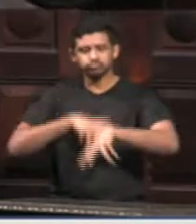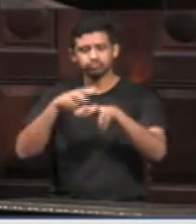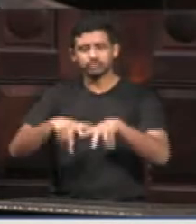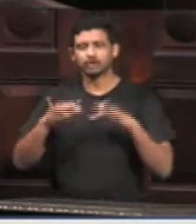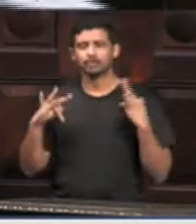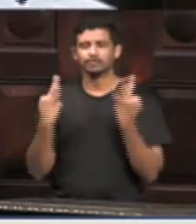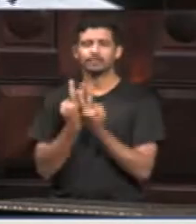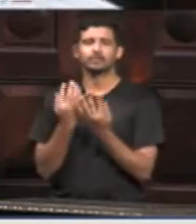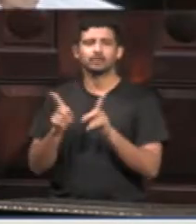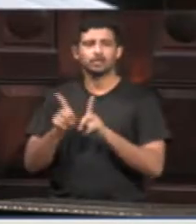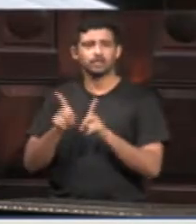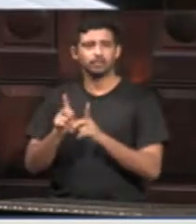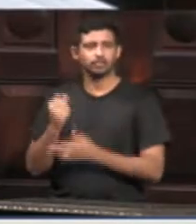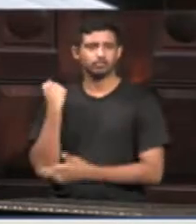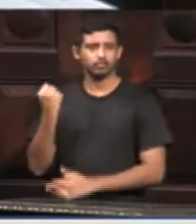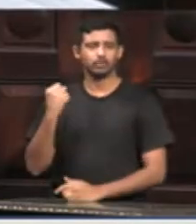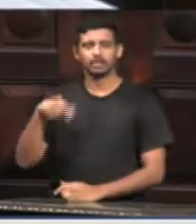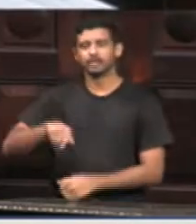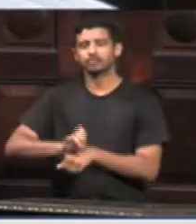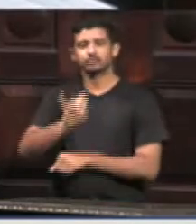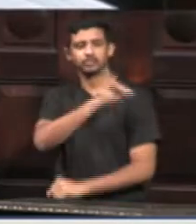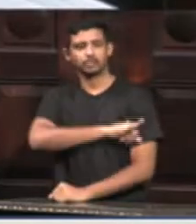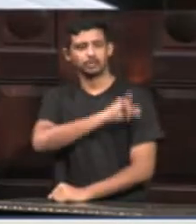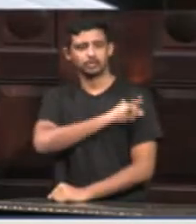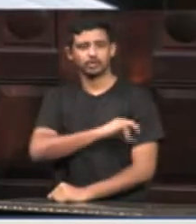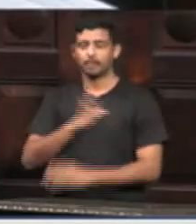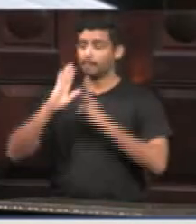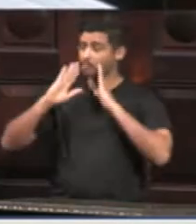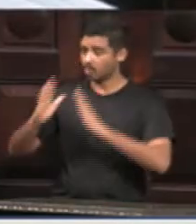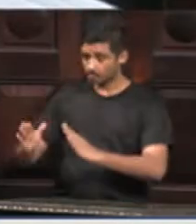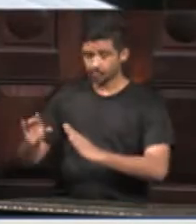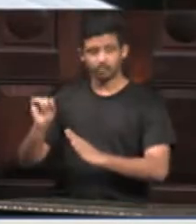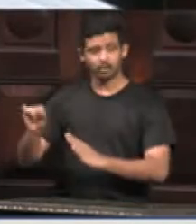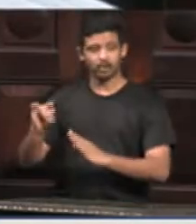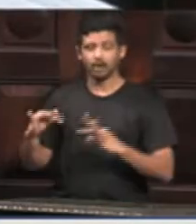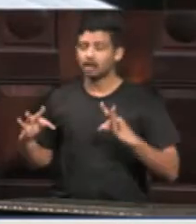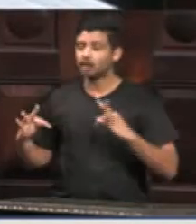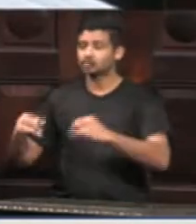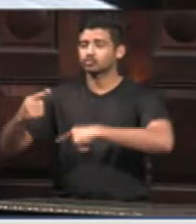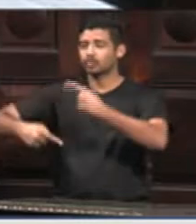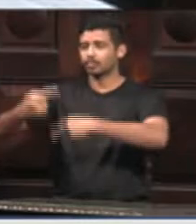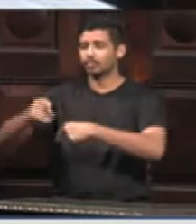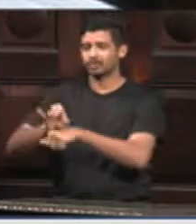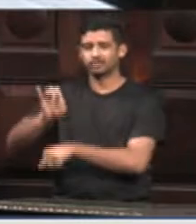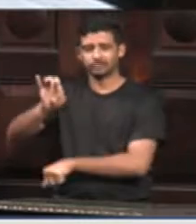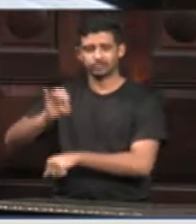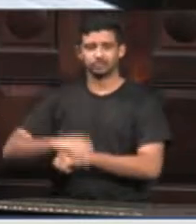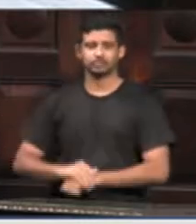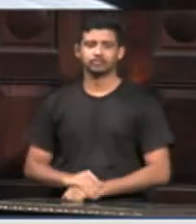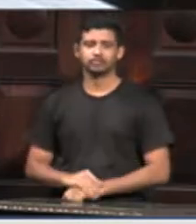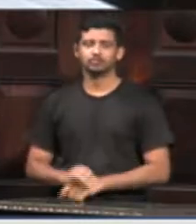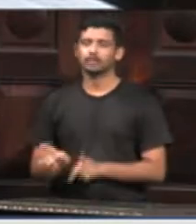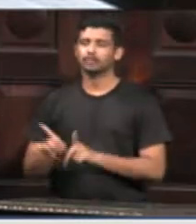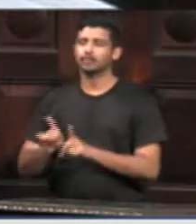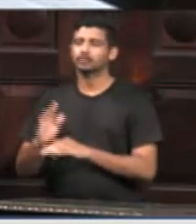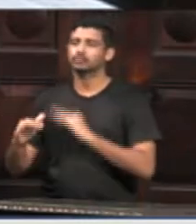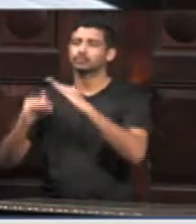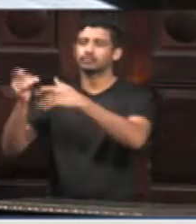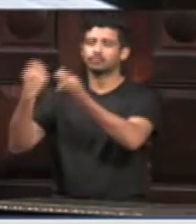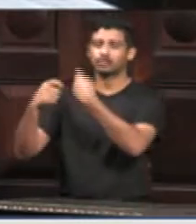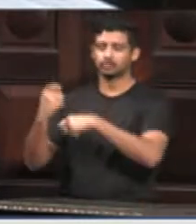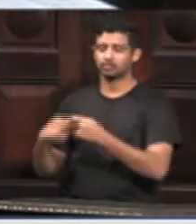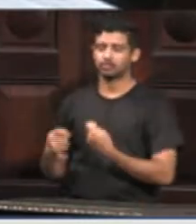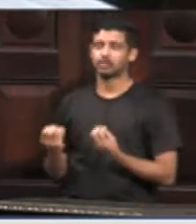e fortalecendo a economia do estado do Rio de Janeiro, quando direciona parte da política estadual de desenvolvimento econômico para que os